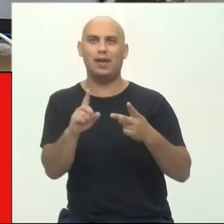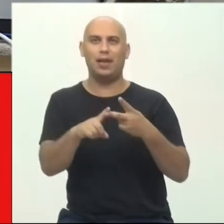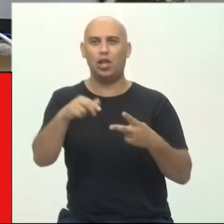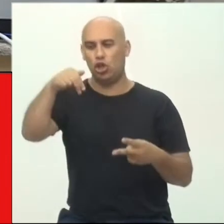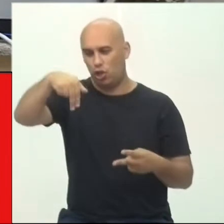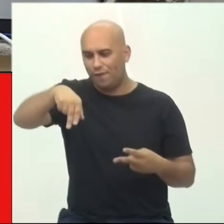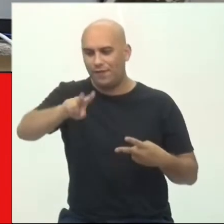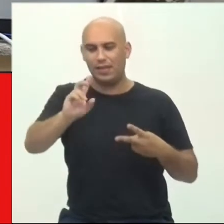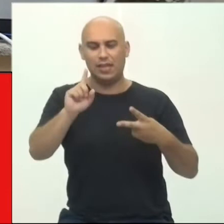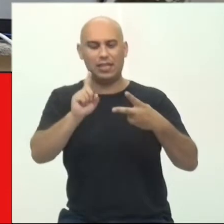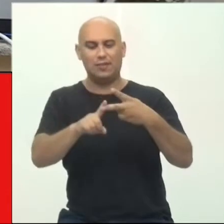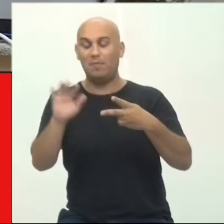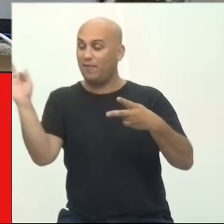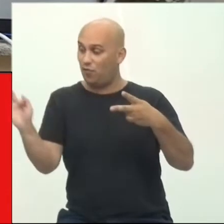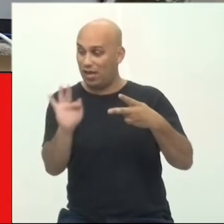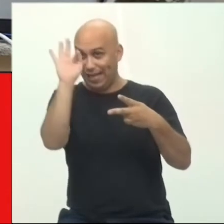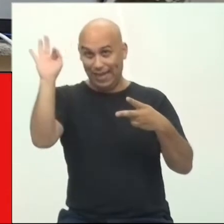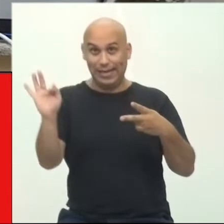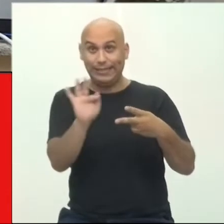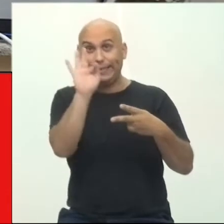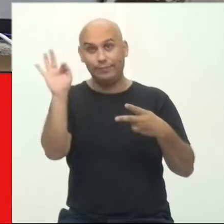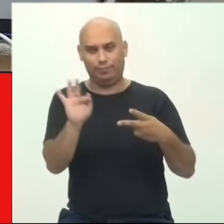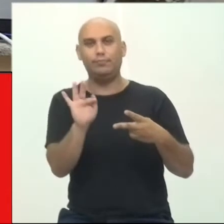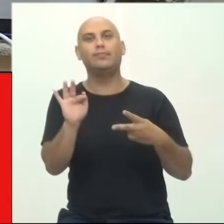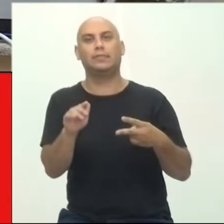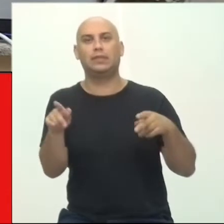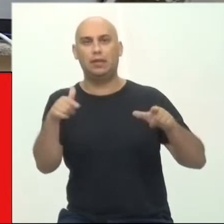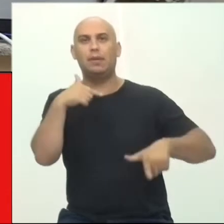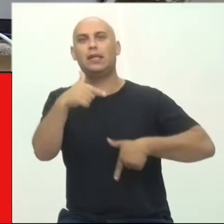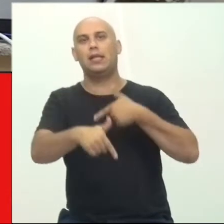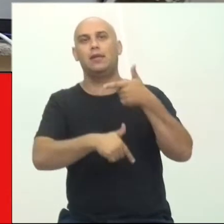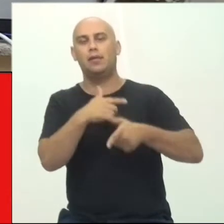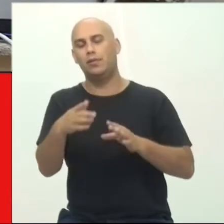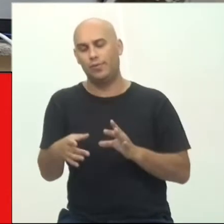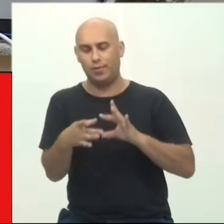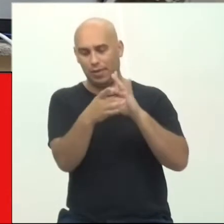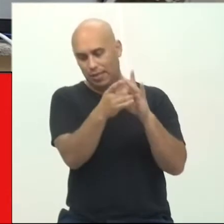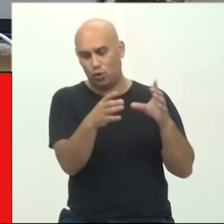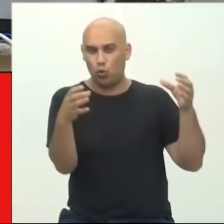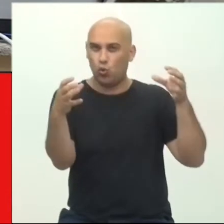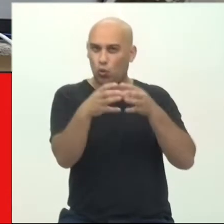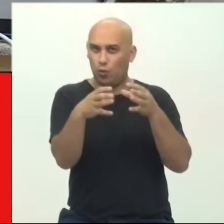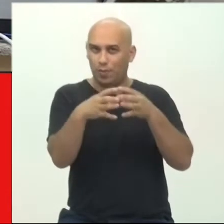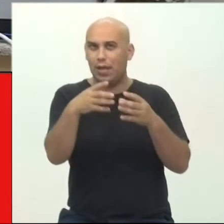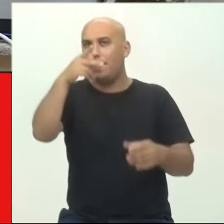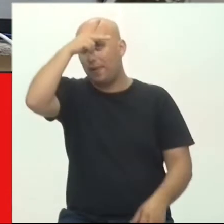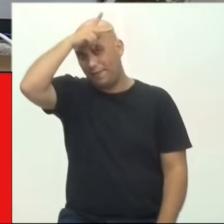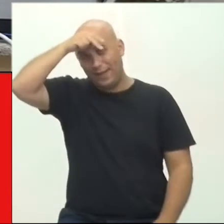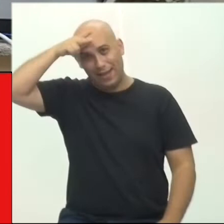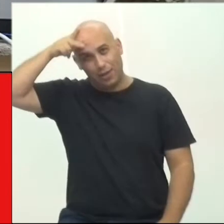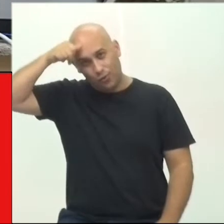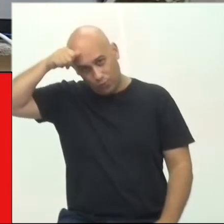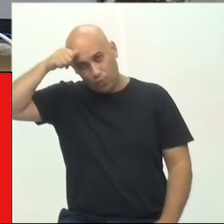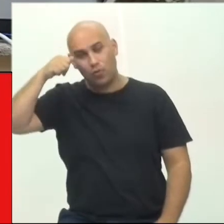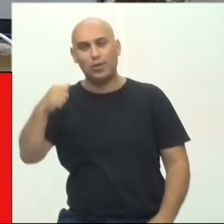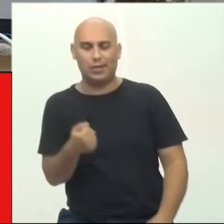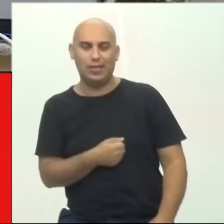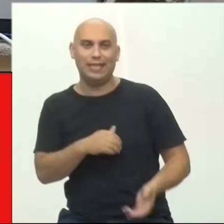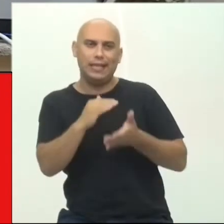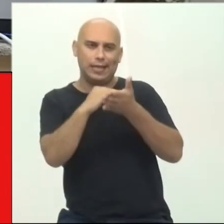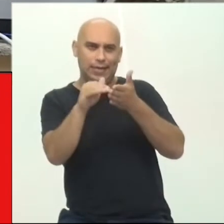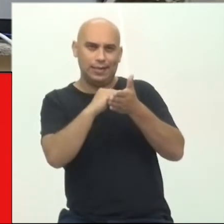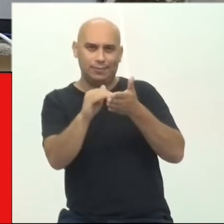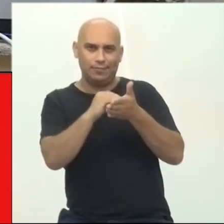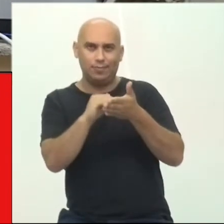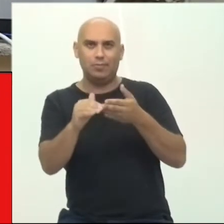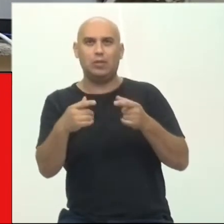Então, é isso que a gente precisa, trabalhar bem forte com a equipe da prefeitura para que realmente exista uma